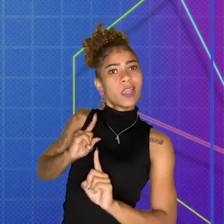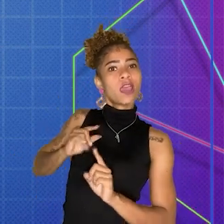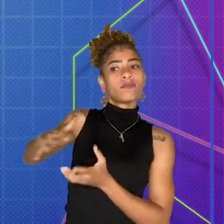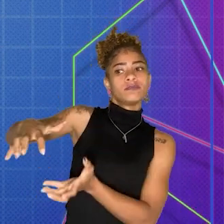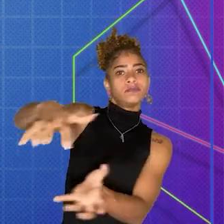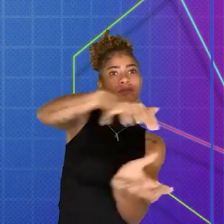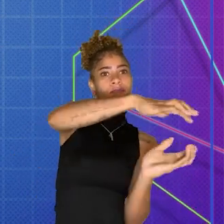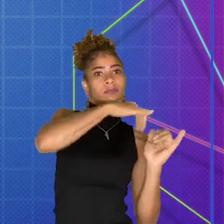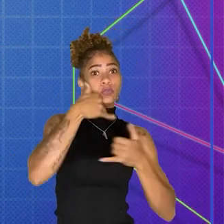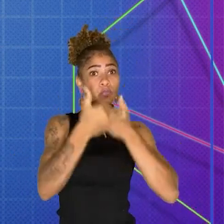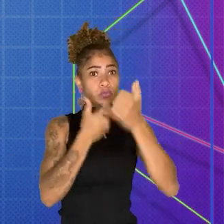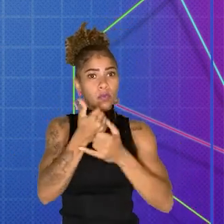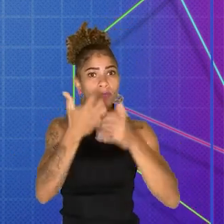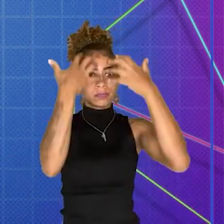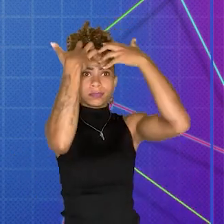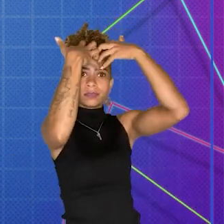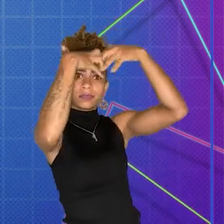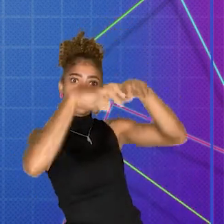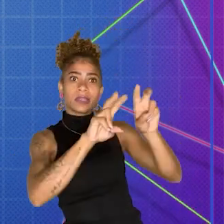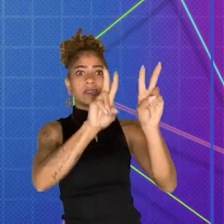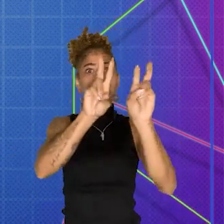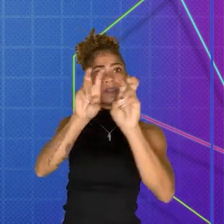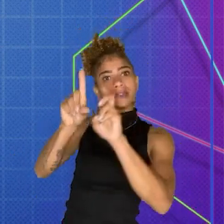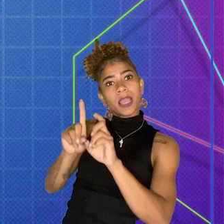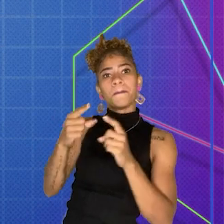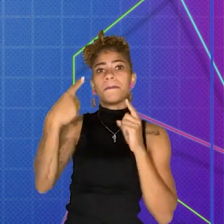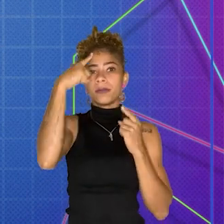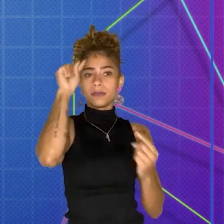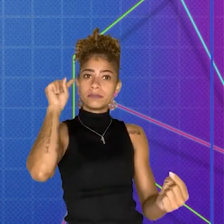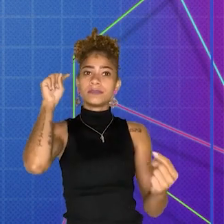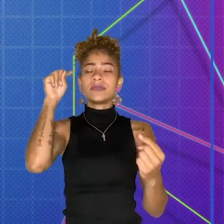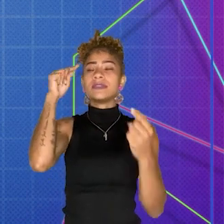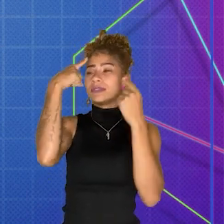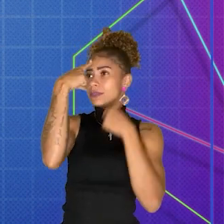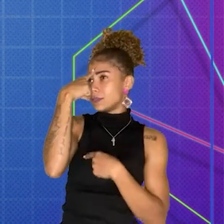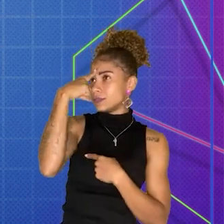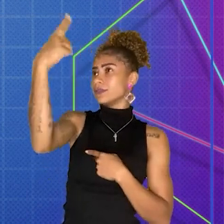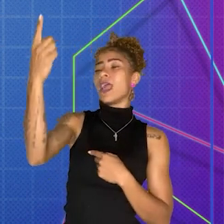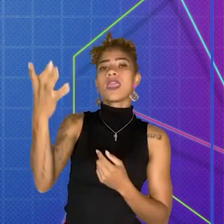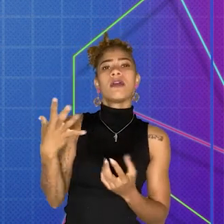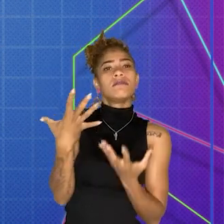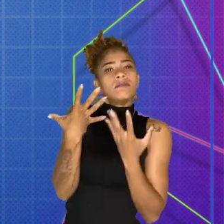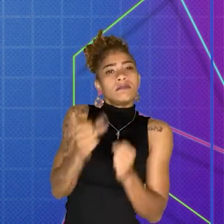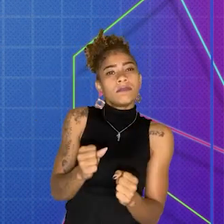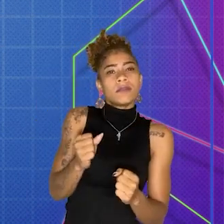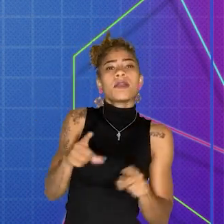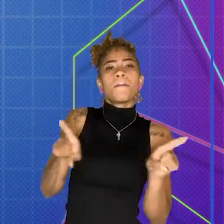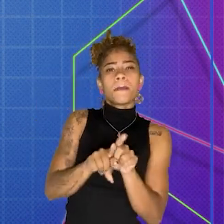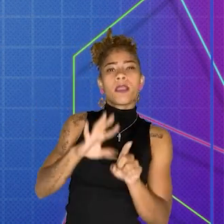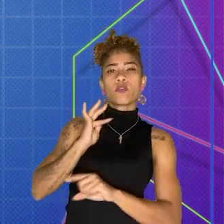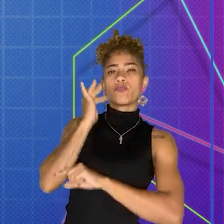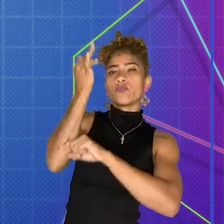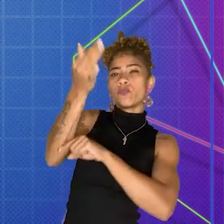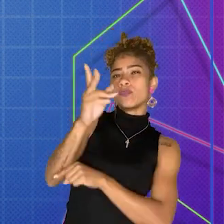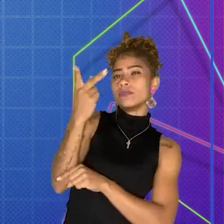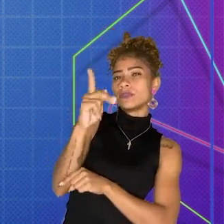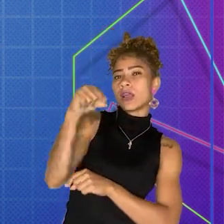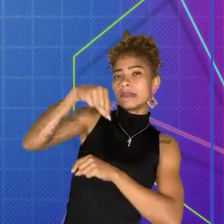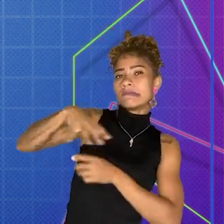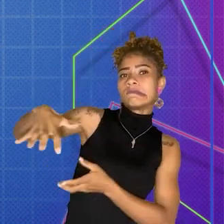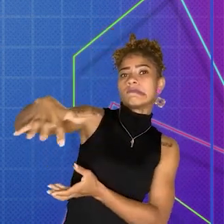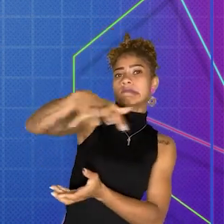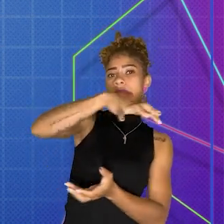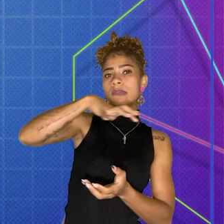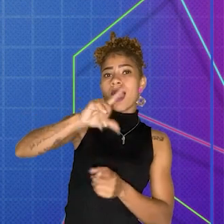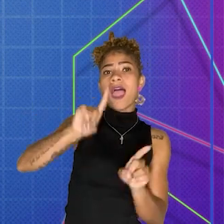que elas tiveram no mundo do jogo. Reflexão sobre os temas e ideias abordados na história, possibilidade de deixar ganchos para futuras histórias no